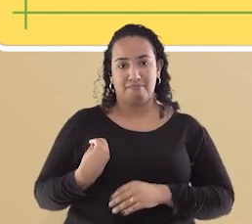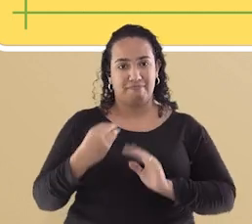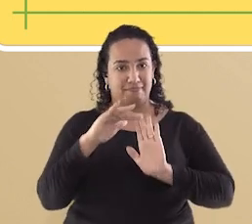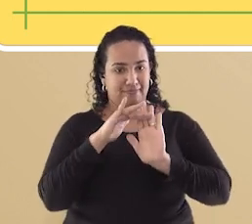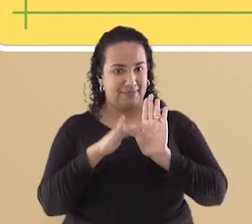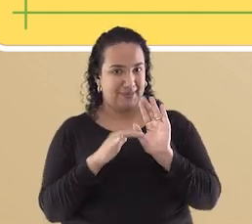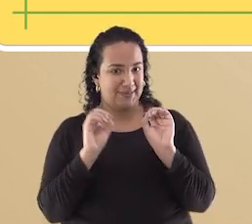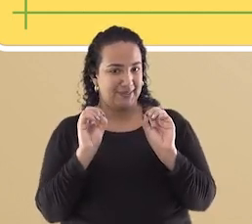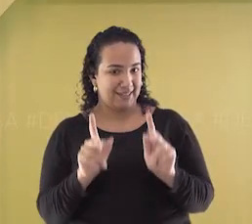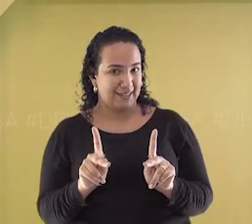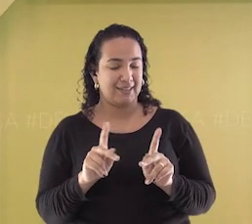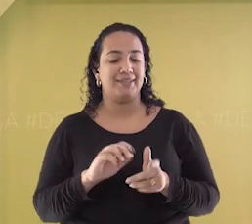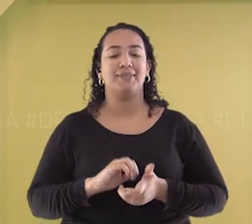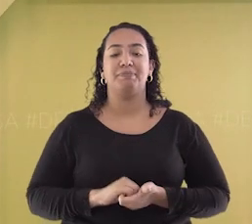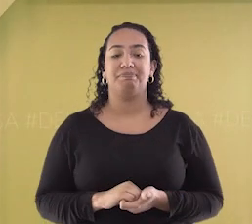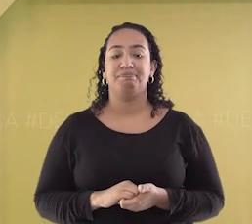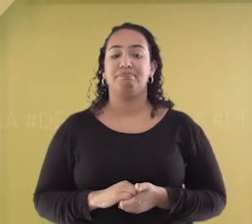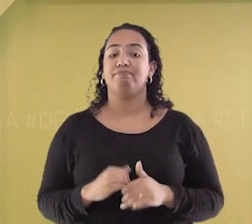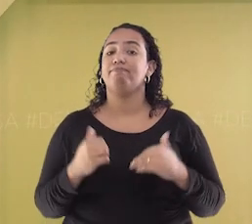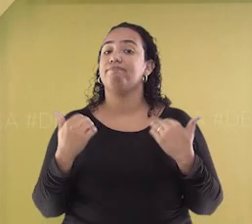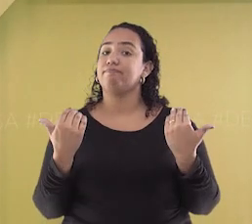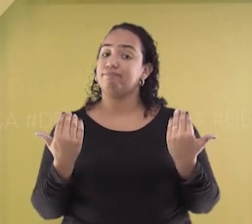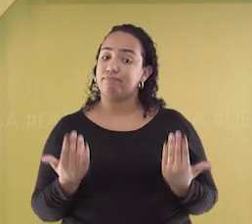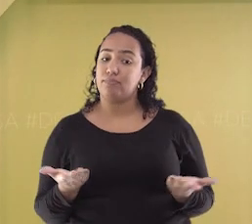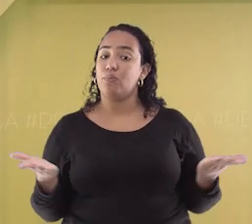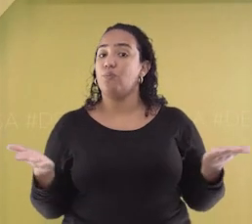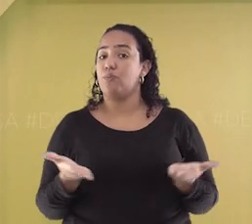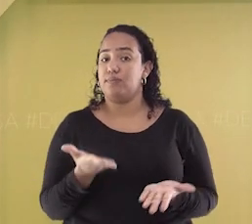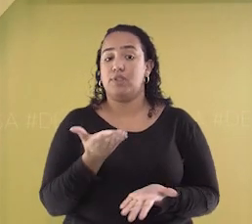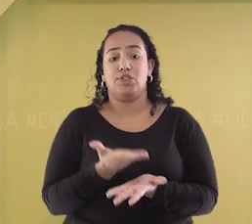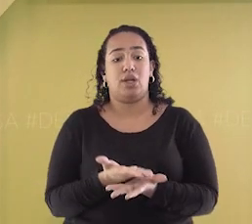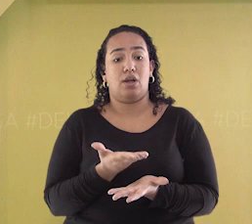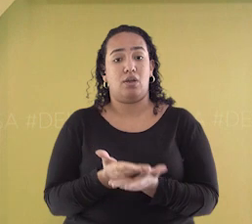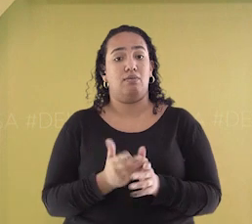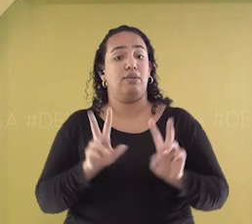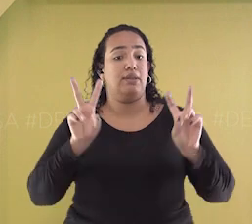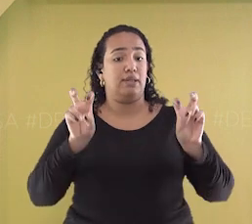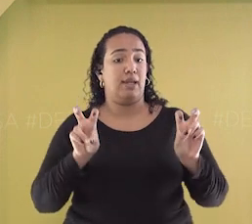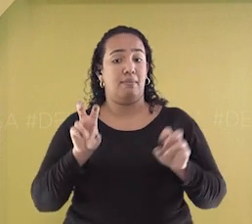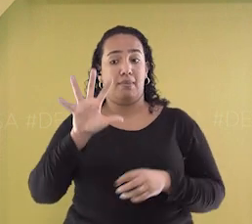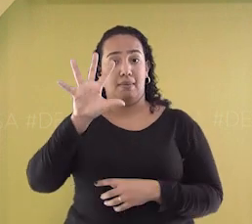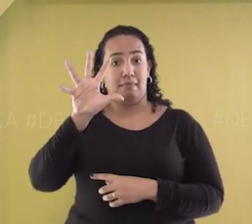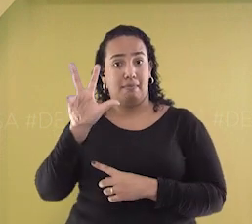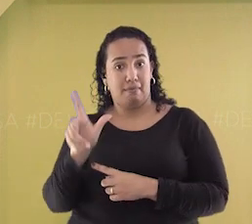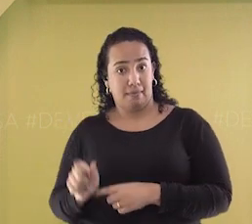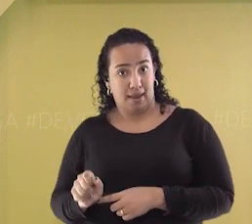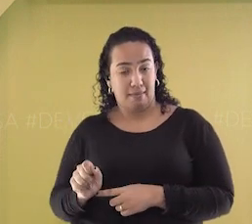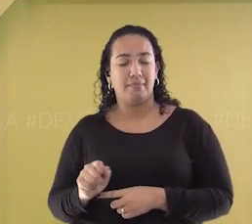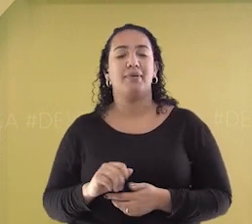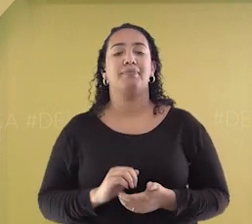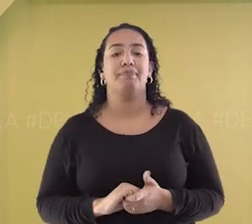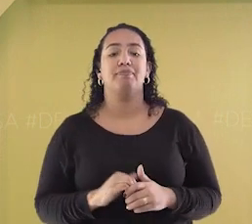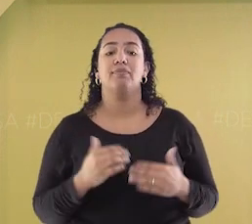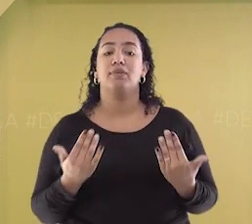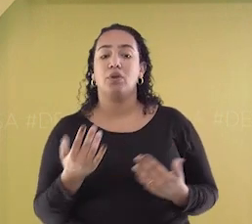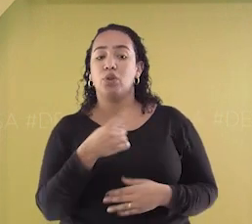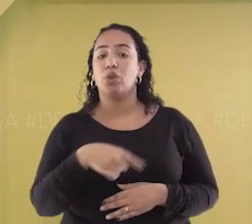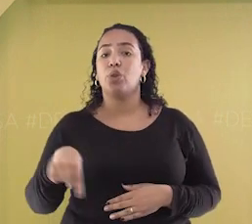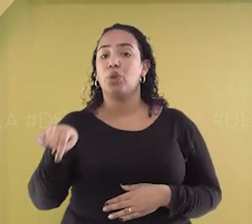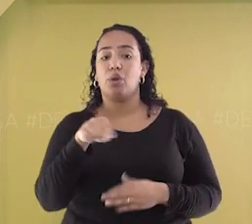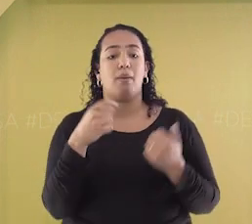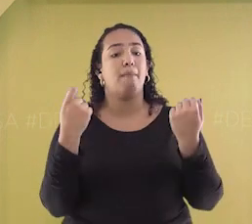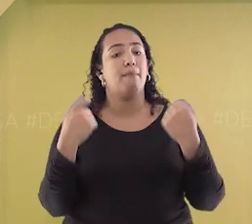sua presença, ok? Bom, já que nossa aula de hoje vai falar sobre os mapas e a cartografia,